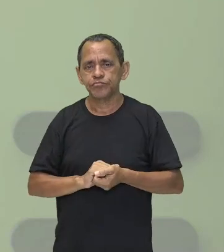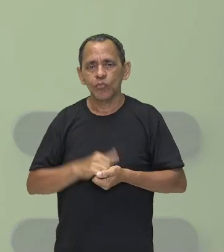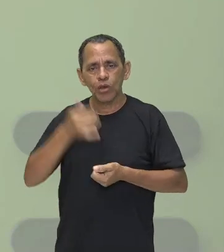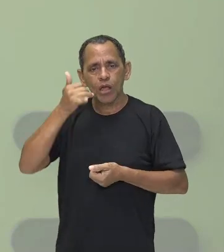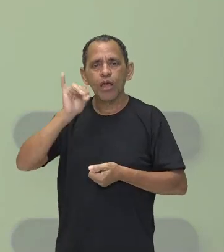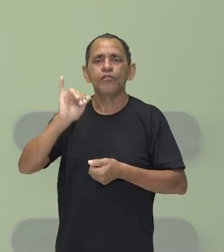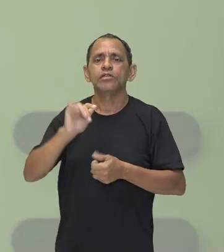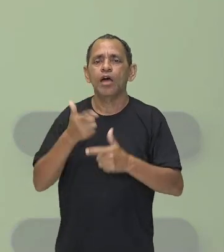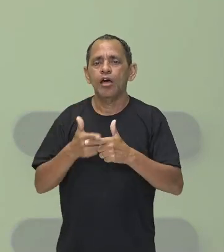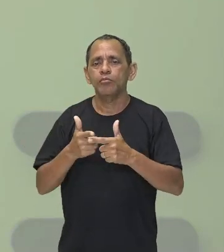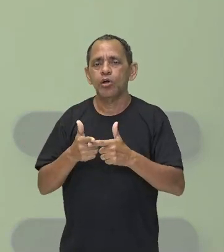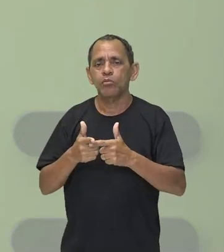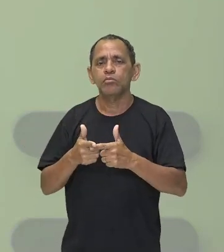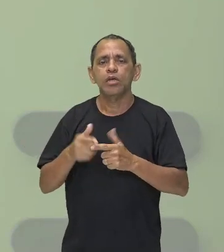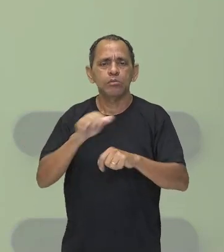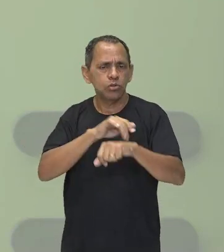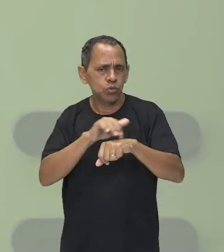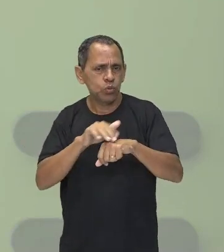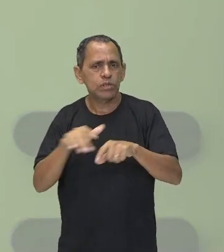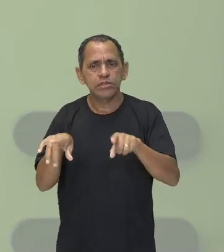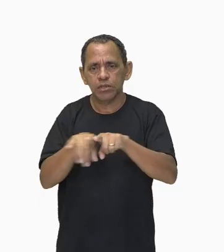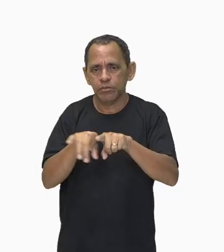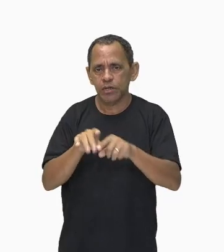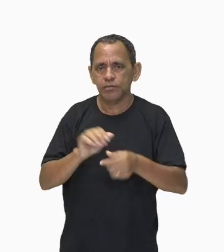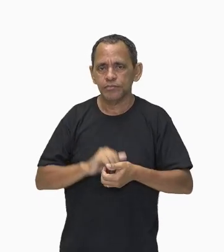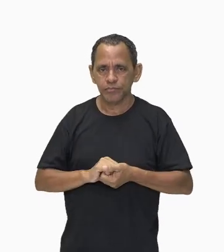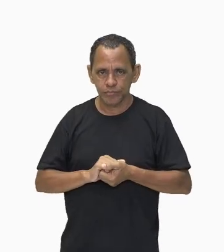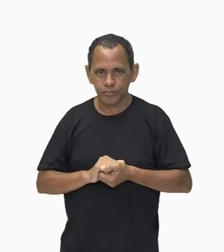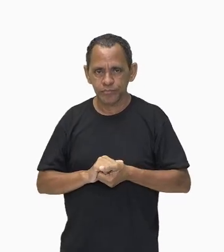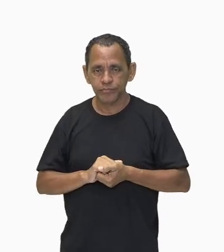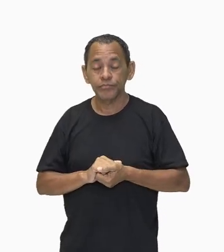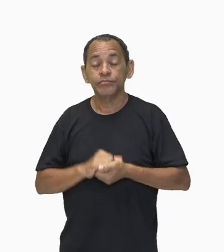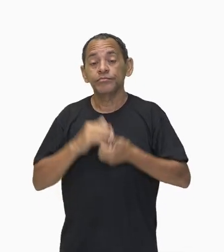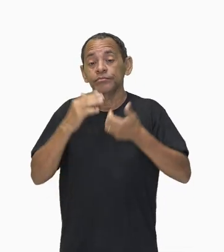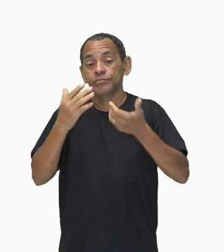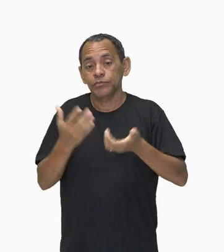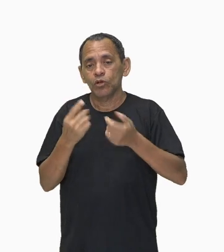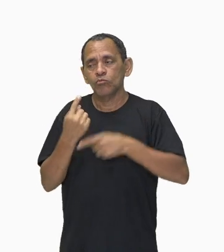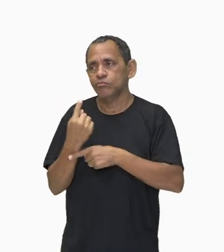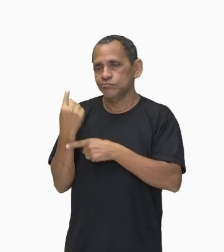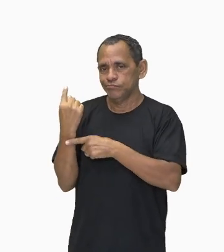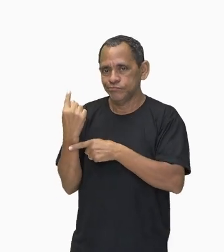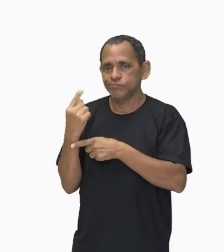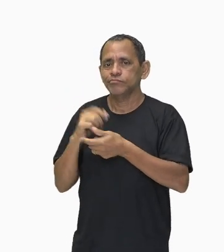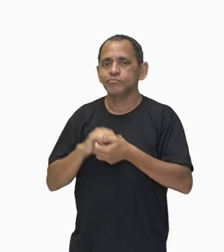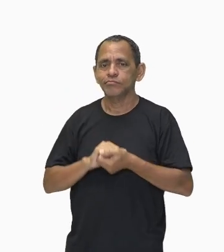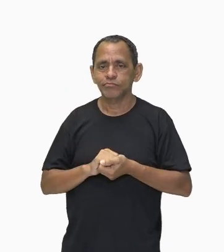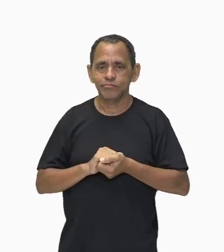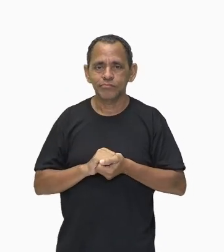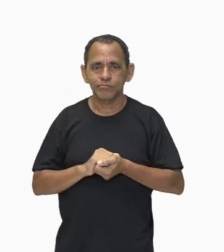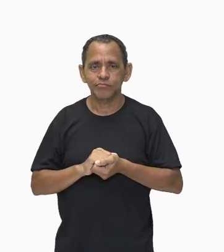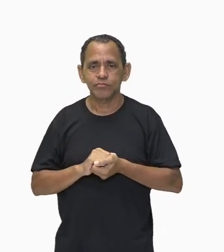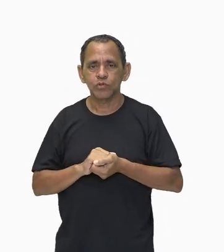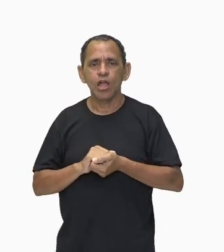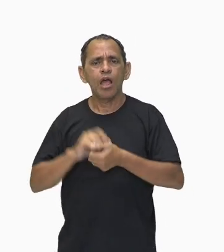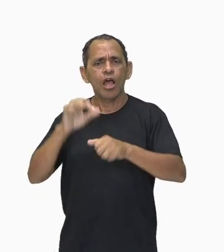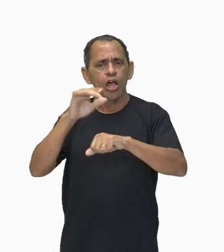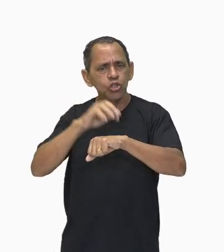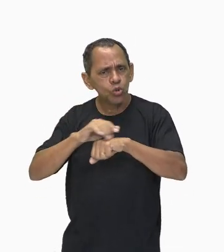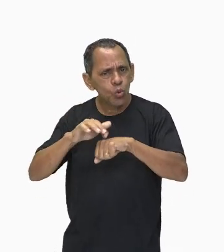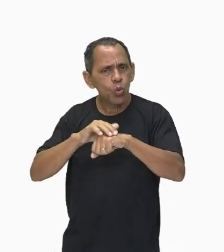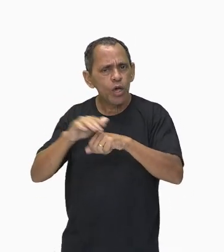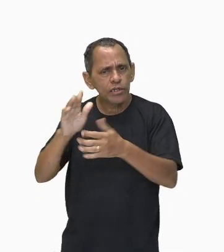evitar essa doença. Então, aqui eu trouxe para vocês as doenças